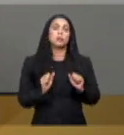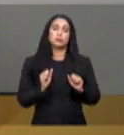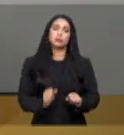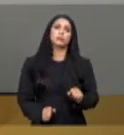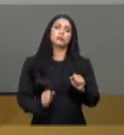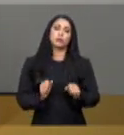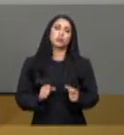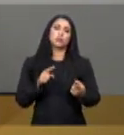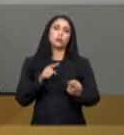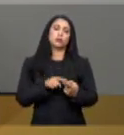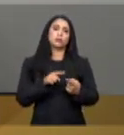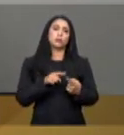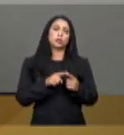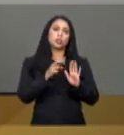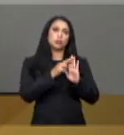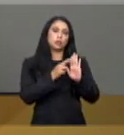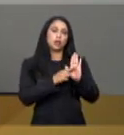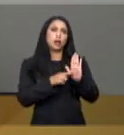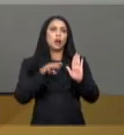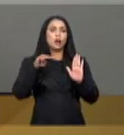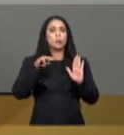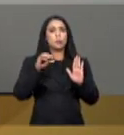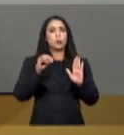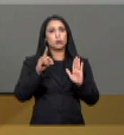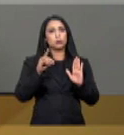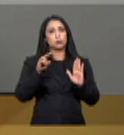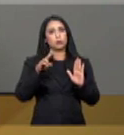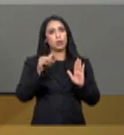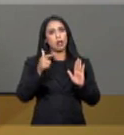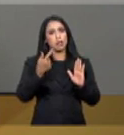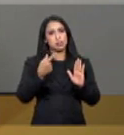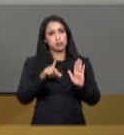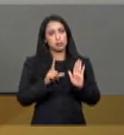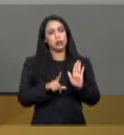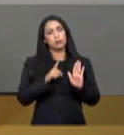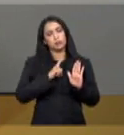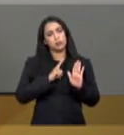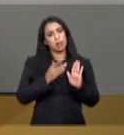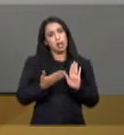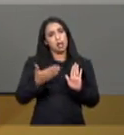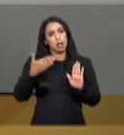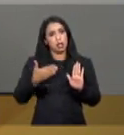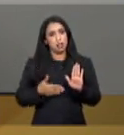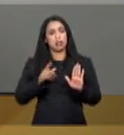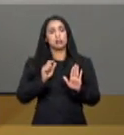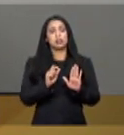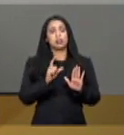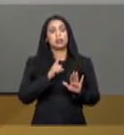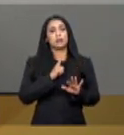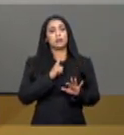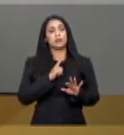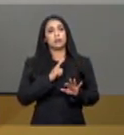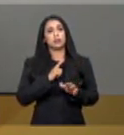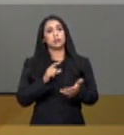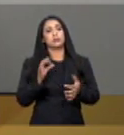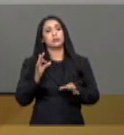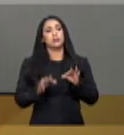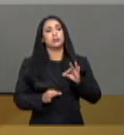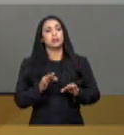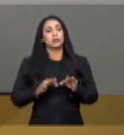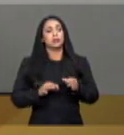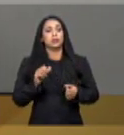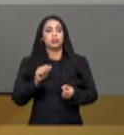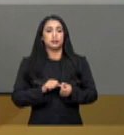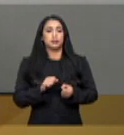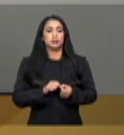ser objeto de modulação, quando a nova posição adotada se existente antes, teria feito com que o jurisdicionado tivesse